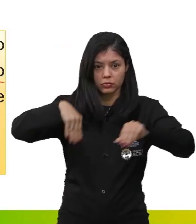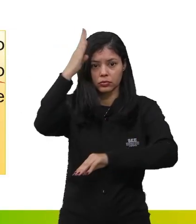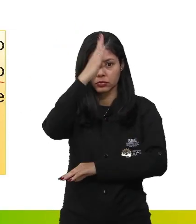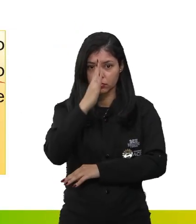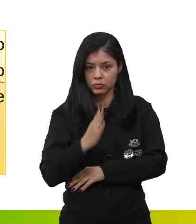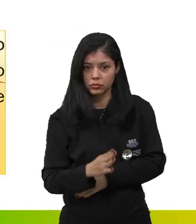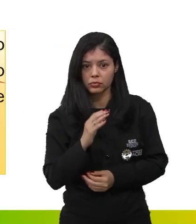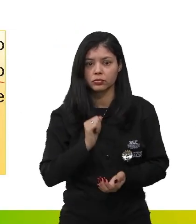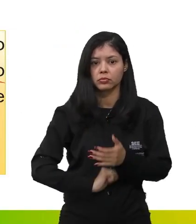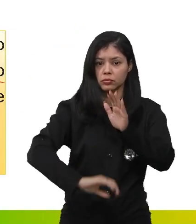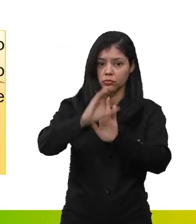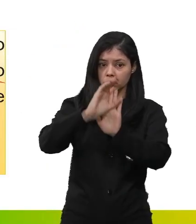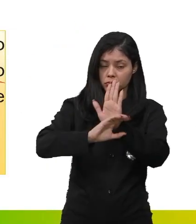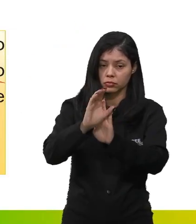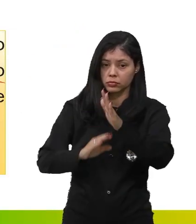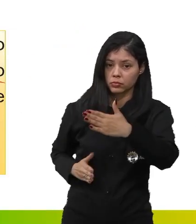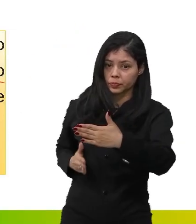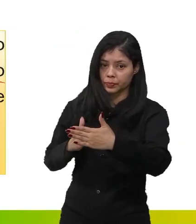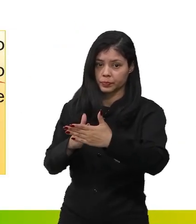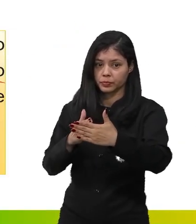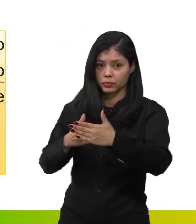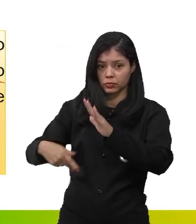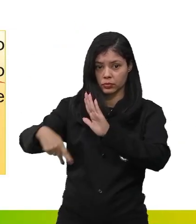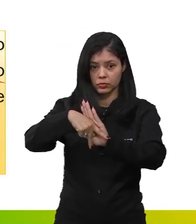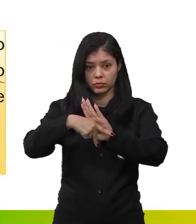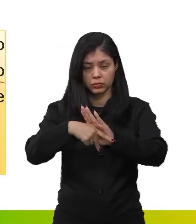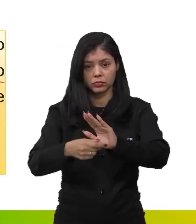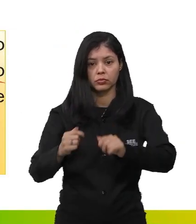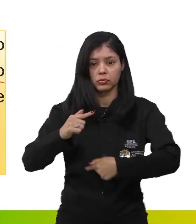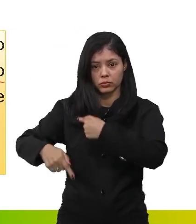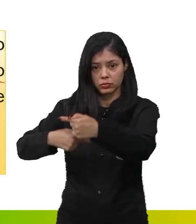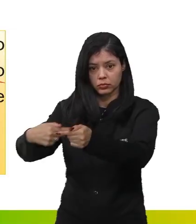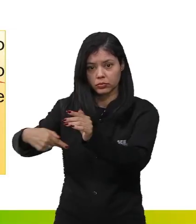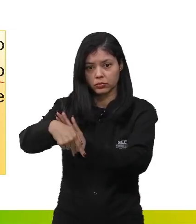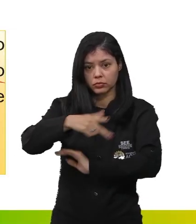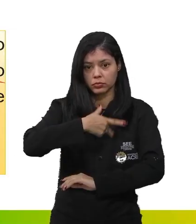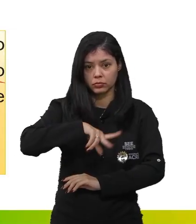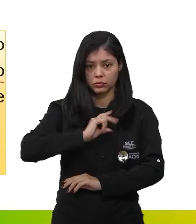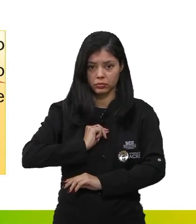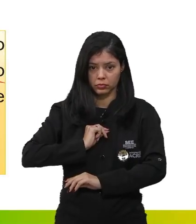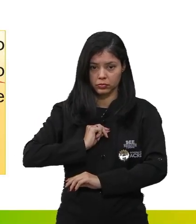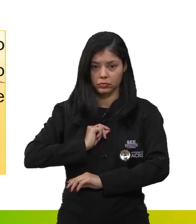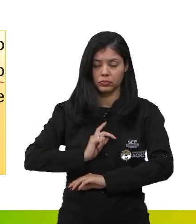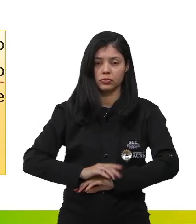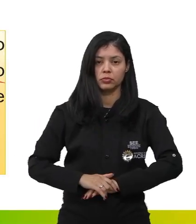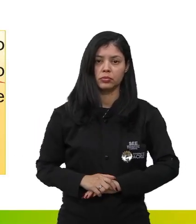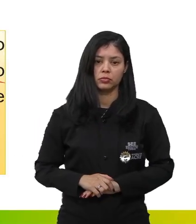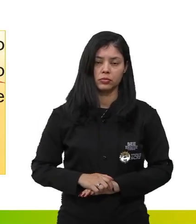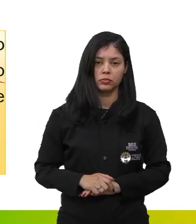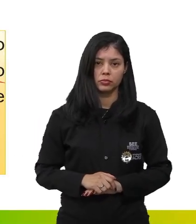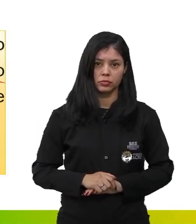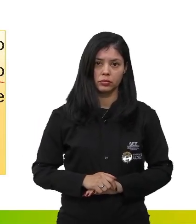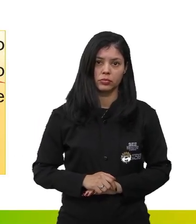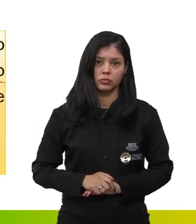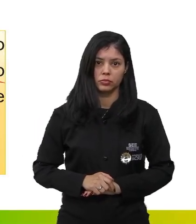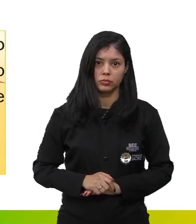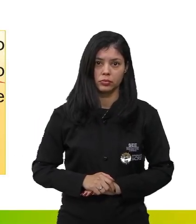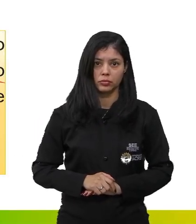cultural do território brasileiro, definindo suas fronteiras e sua herança portuguesa.